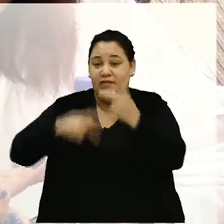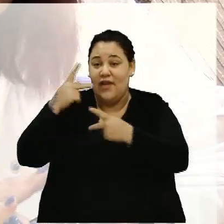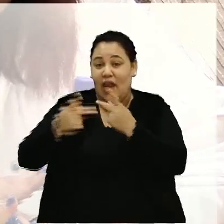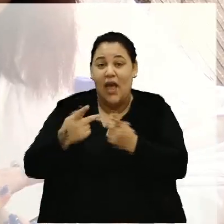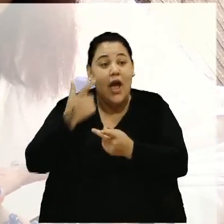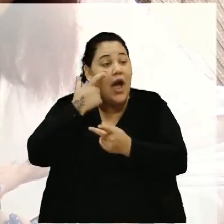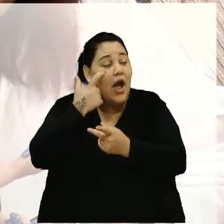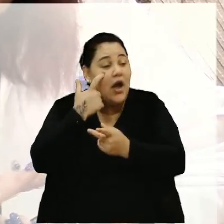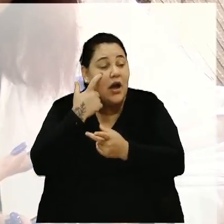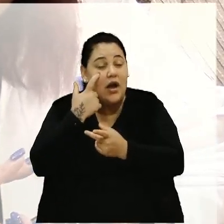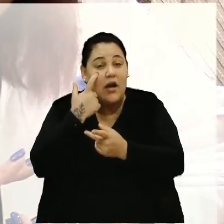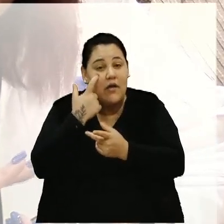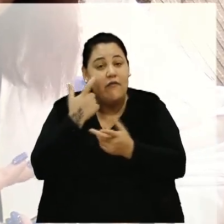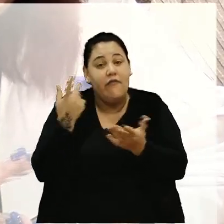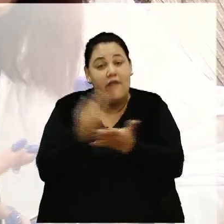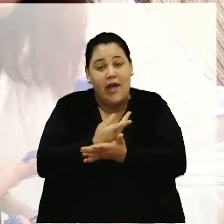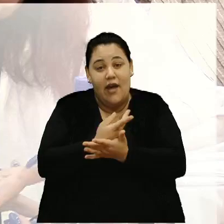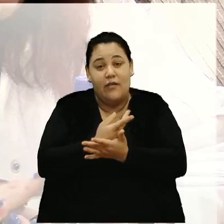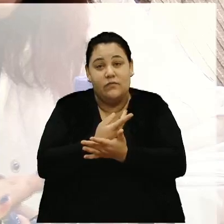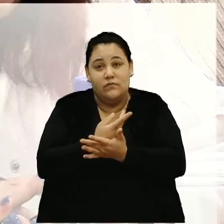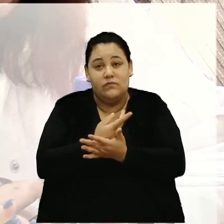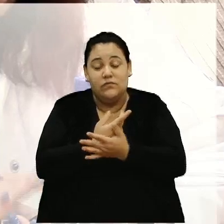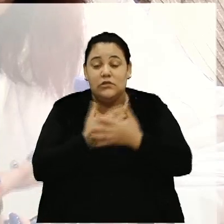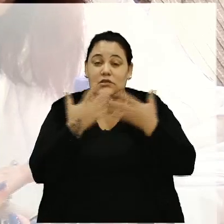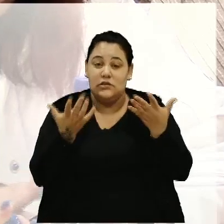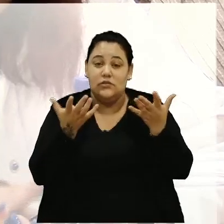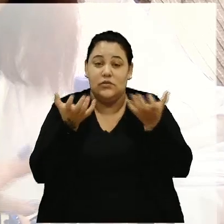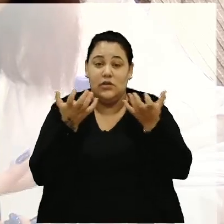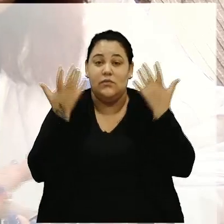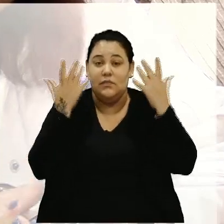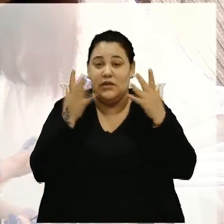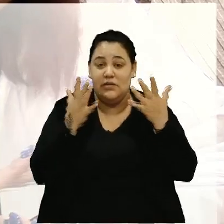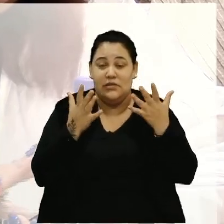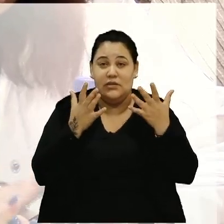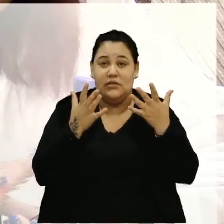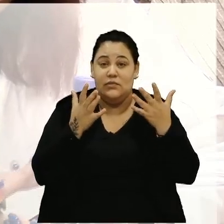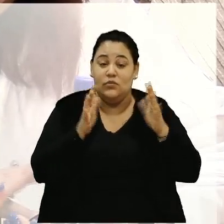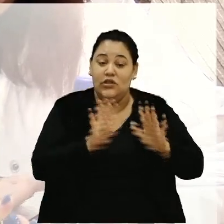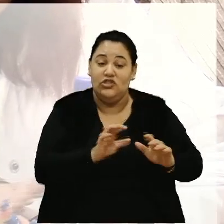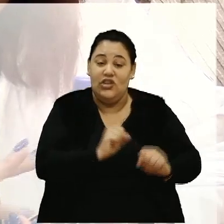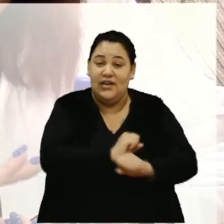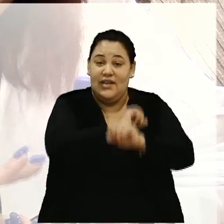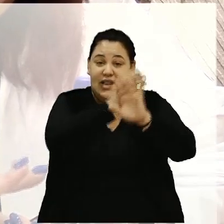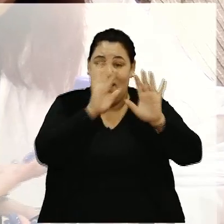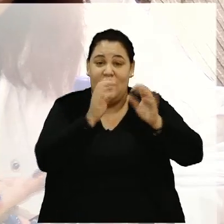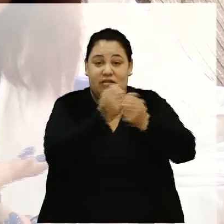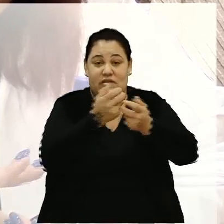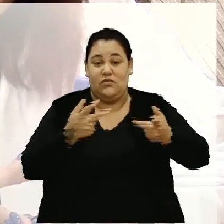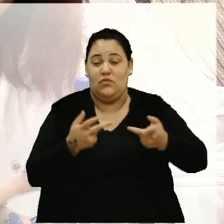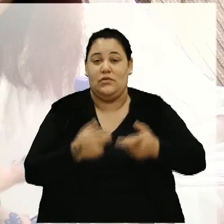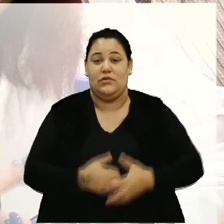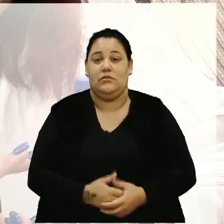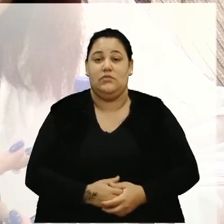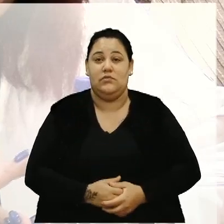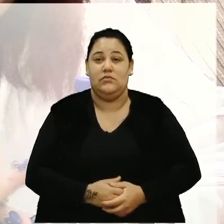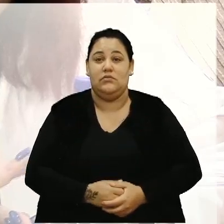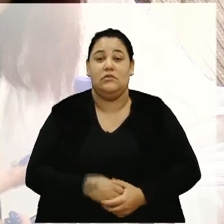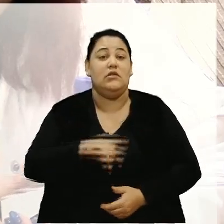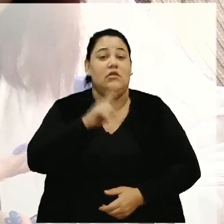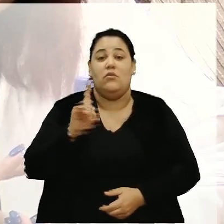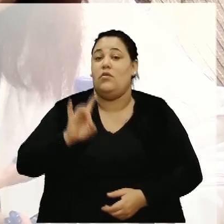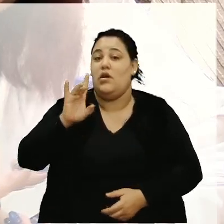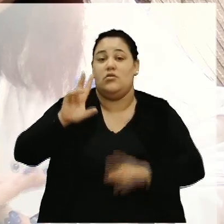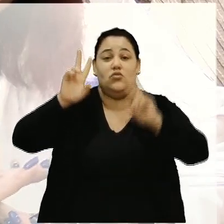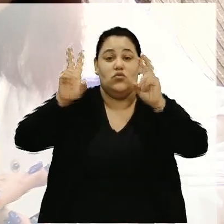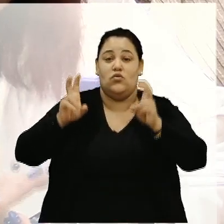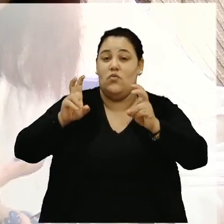errado. Então quero lhe parabenizar e por esclarecer isso também. Não é sobre ameaças,